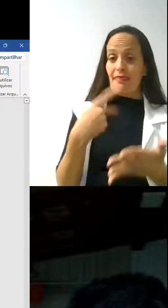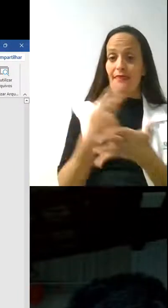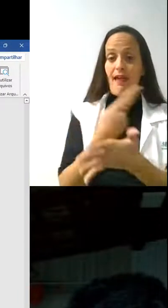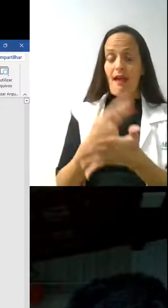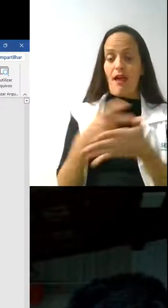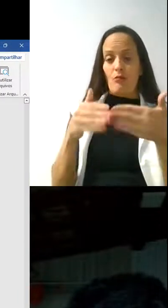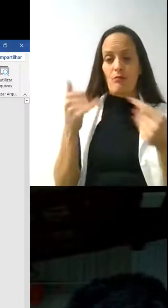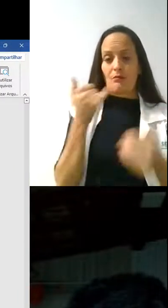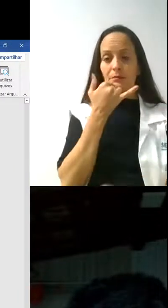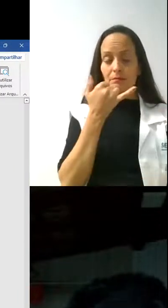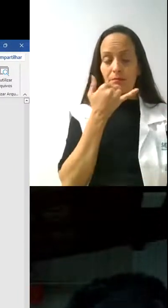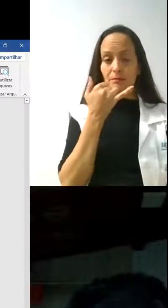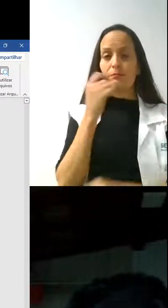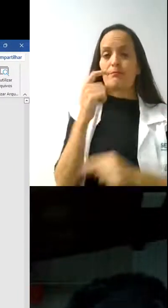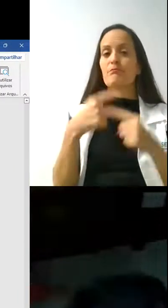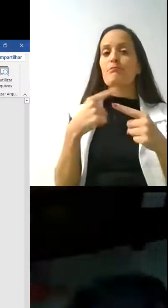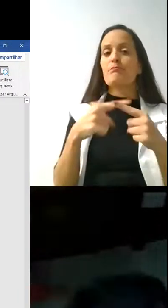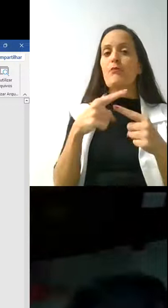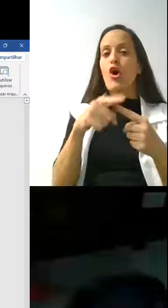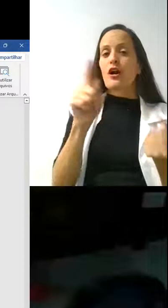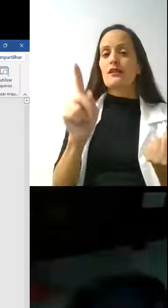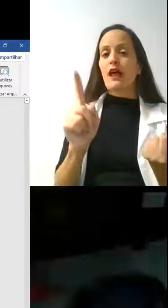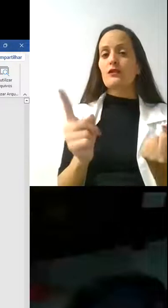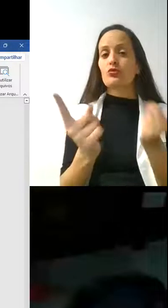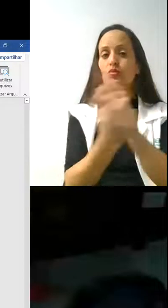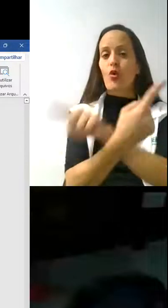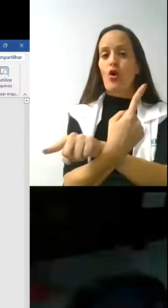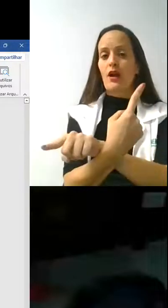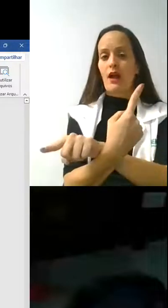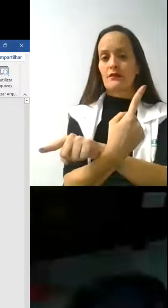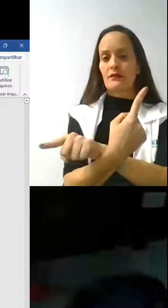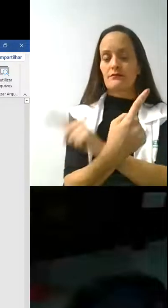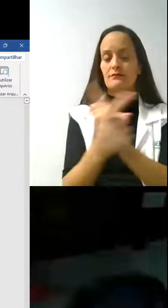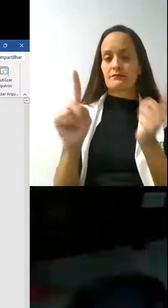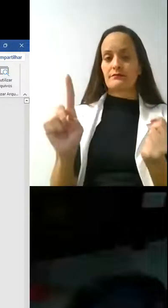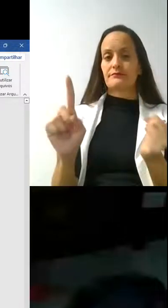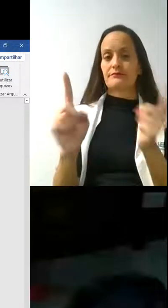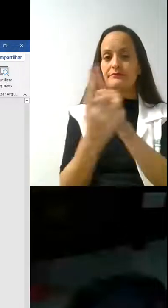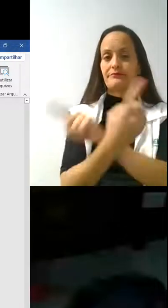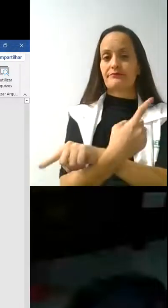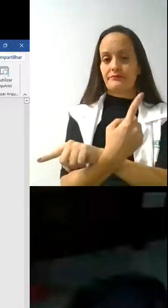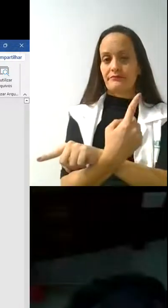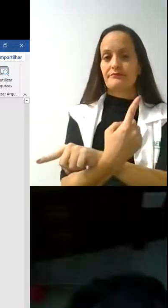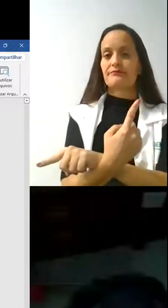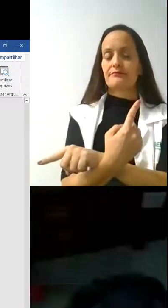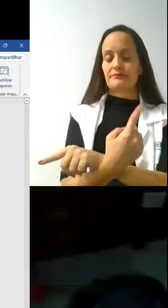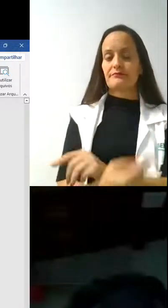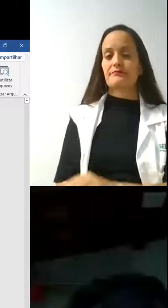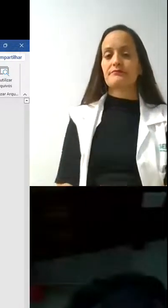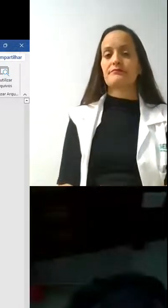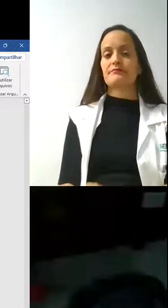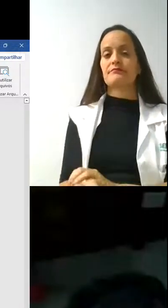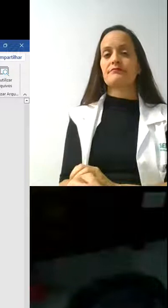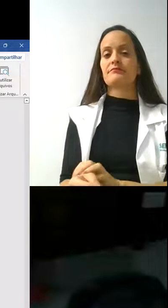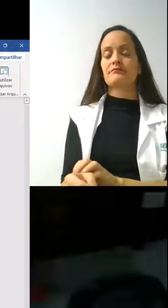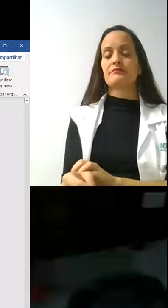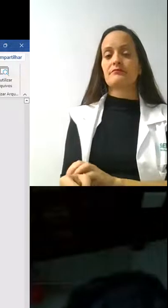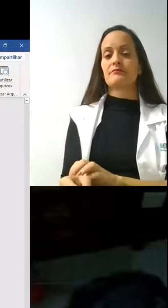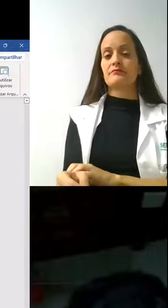quê? Porque aqui, ó, tá invertido essas duas informações, né? A folha resposta eu fiquei de corrigir, mas ainda não corrigi lá para